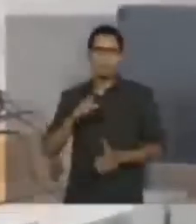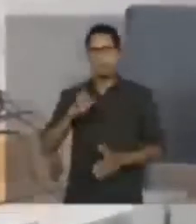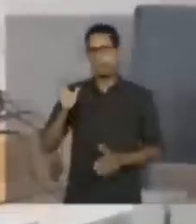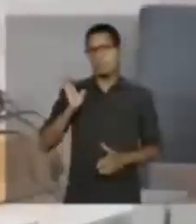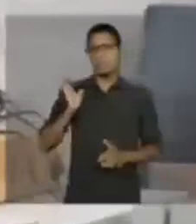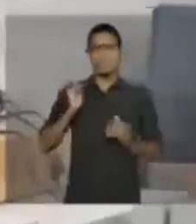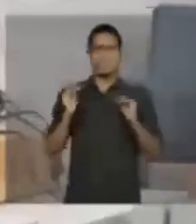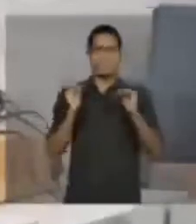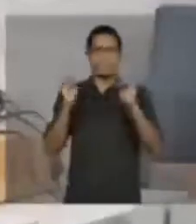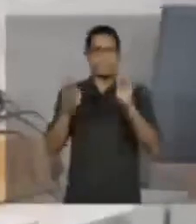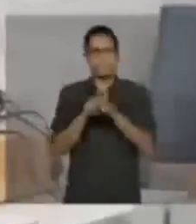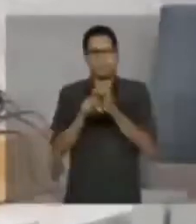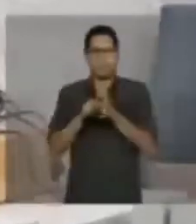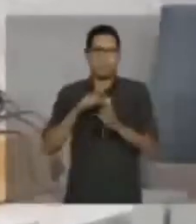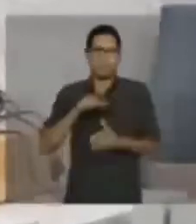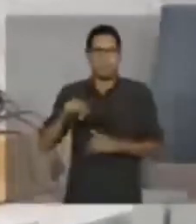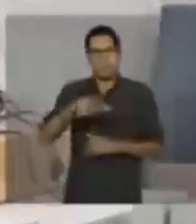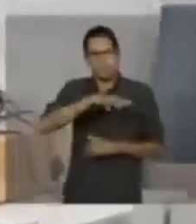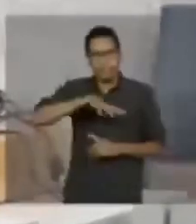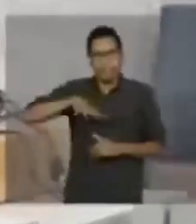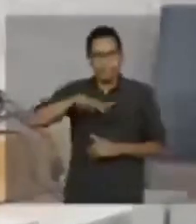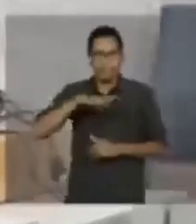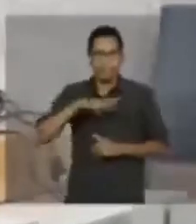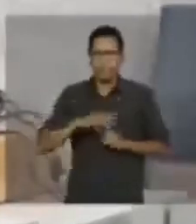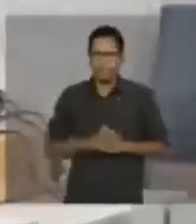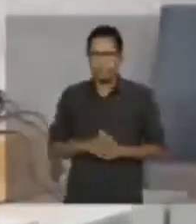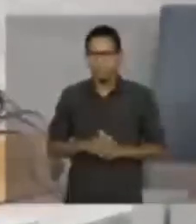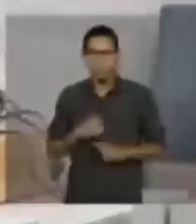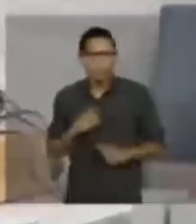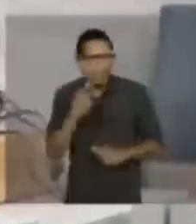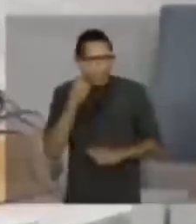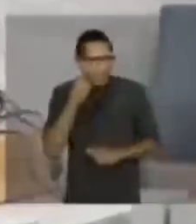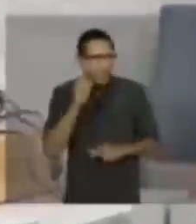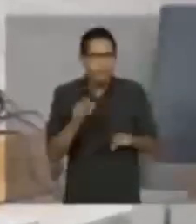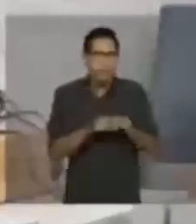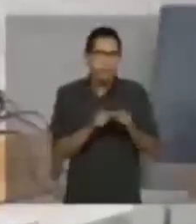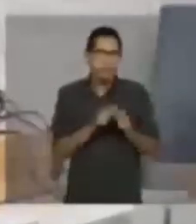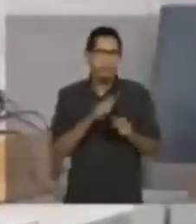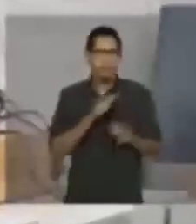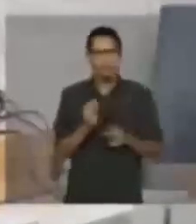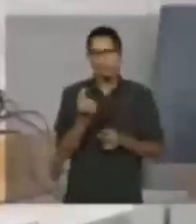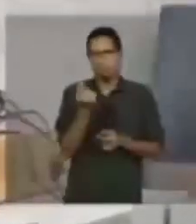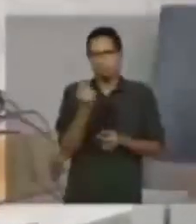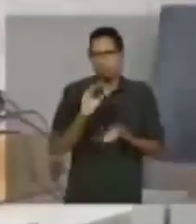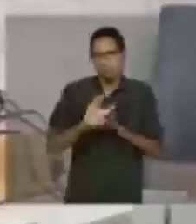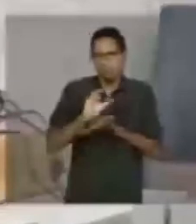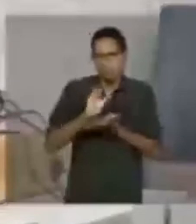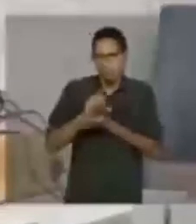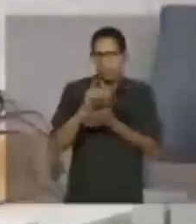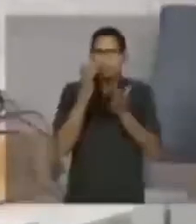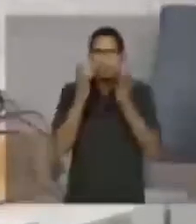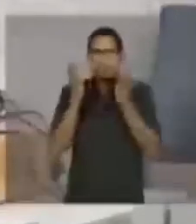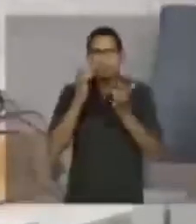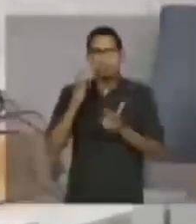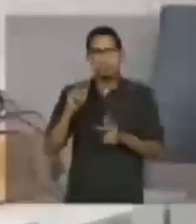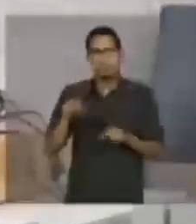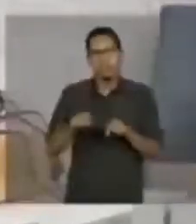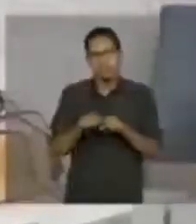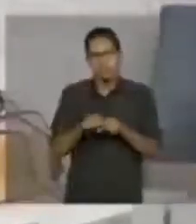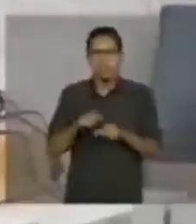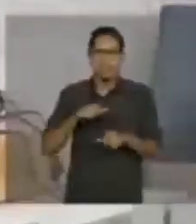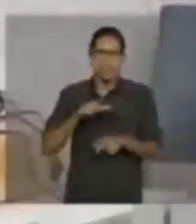região central da cidade, vereadora Dilson Amadeu. Mas se você tem uma boa parte dos gastos do Teatro Municipal, por exemplo, com o corpo de